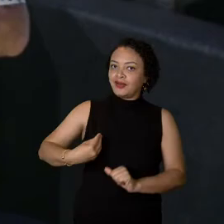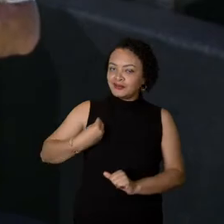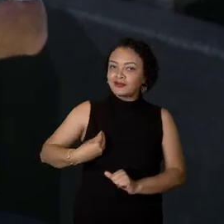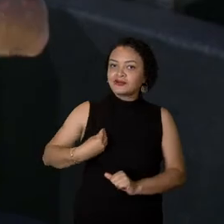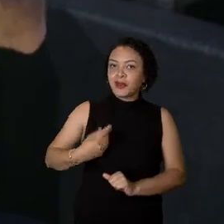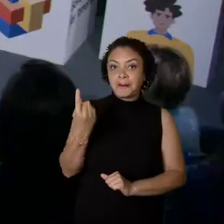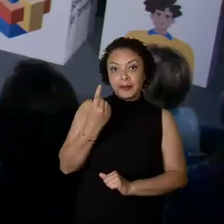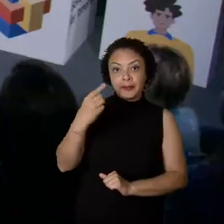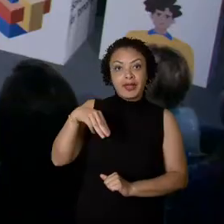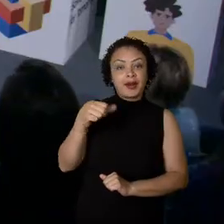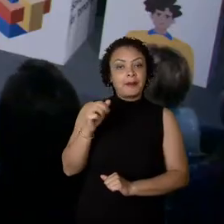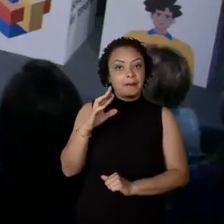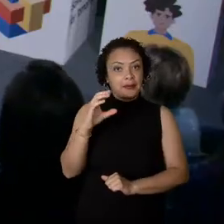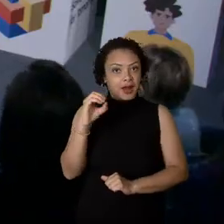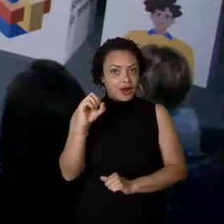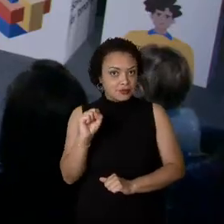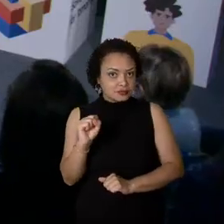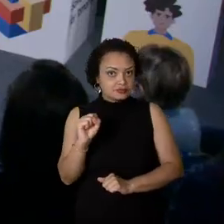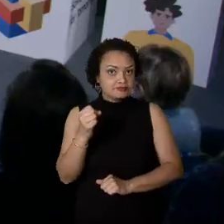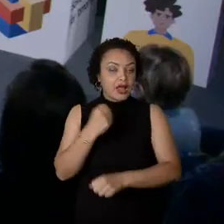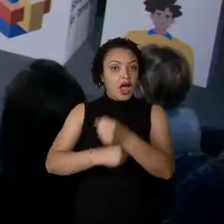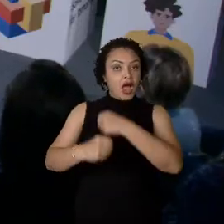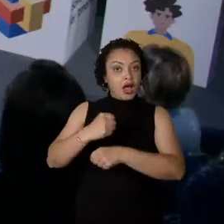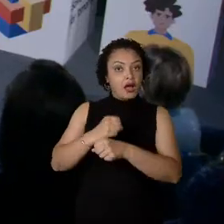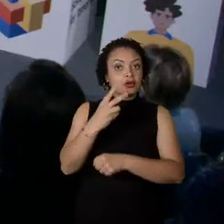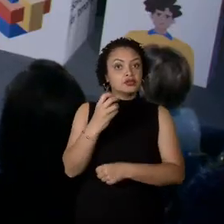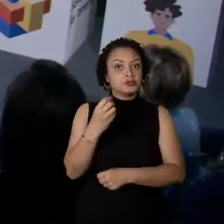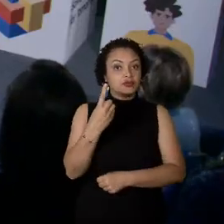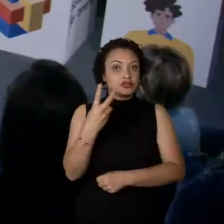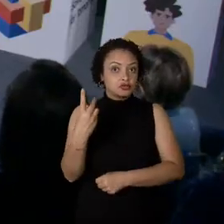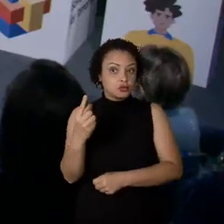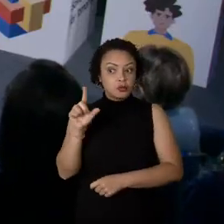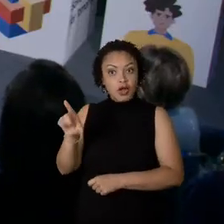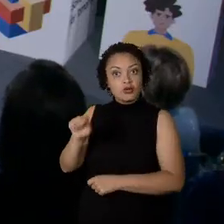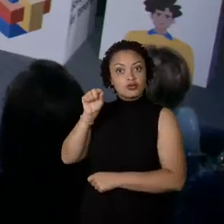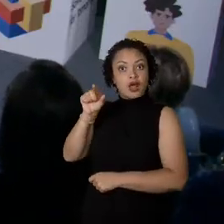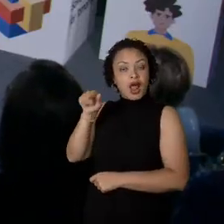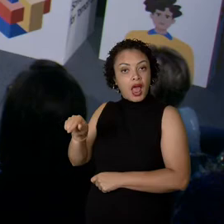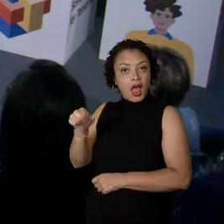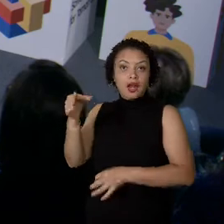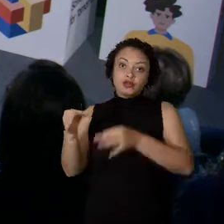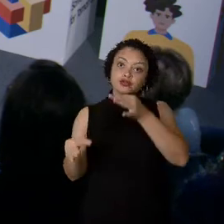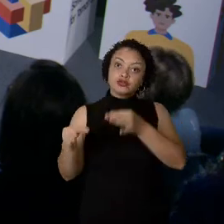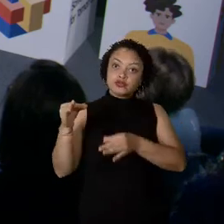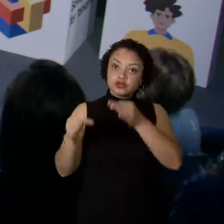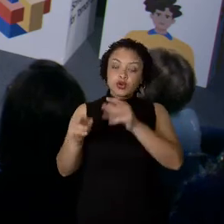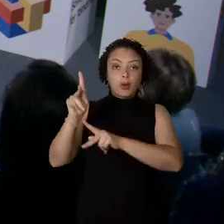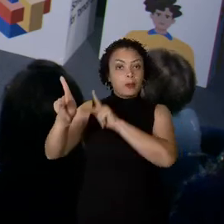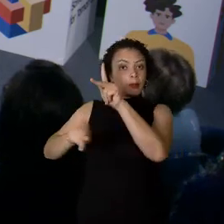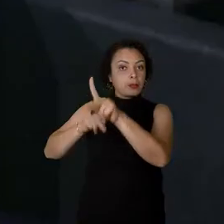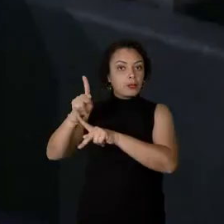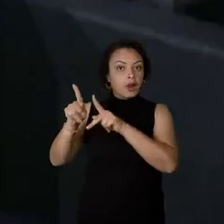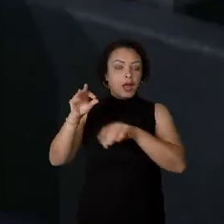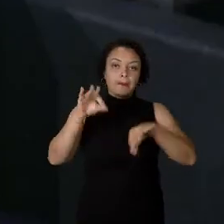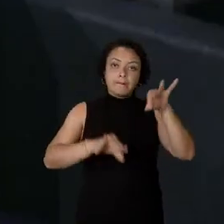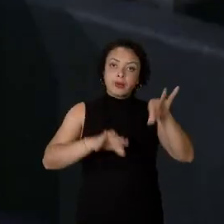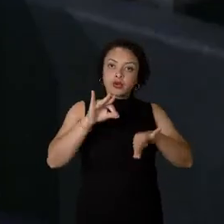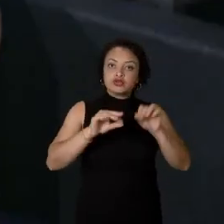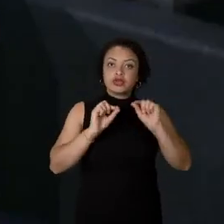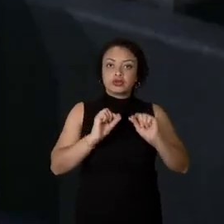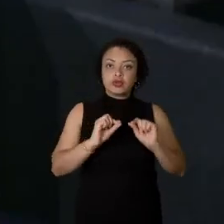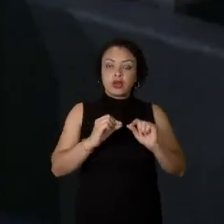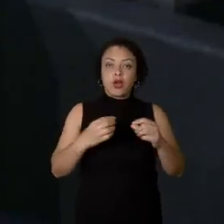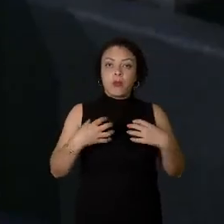Marcos Vinícius da Silva Bezerra, que em 2021 foi um dos escolhidos do júri popular com o projeto Reabilitação